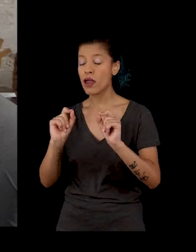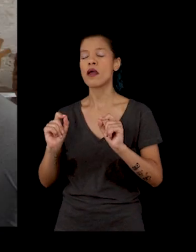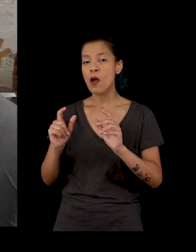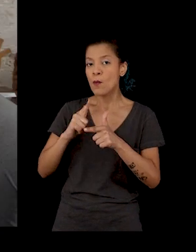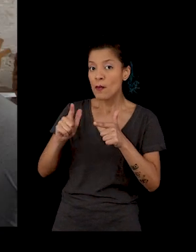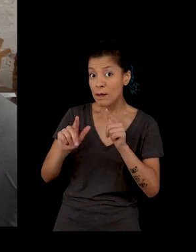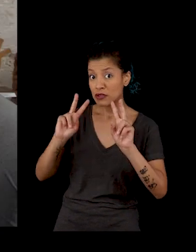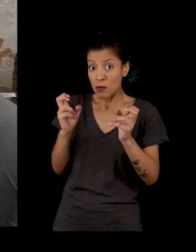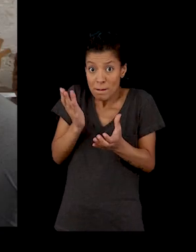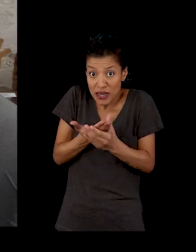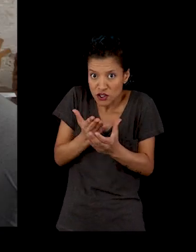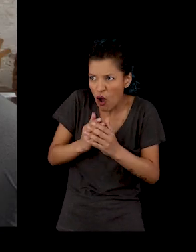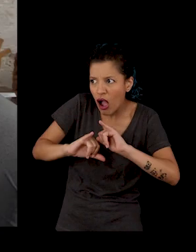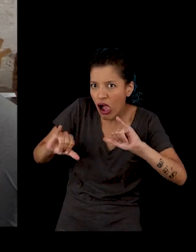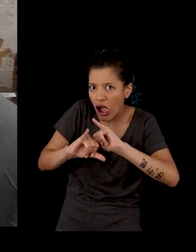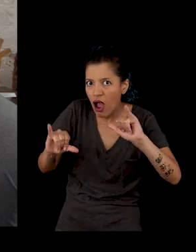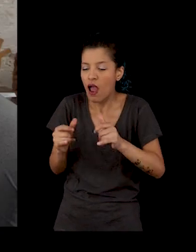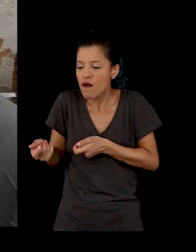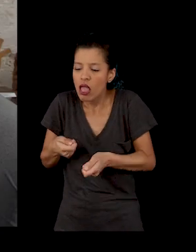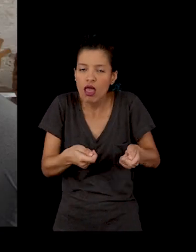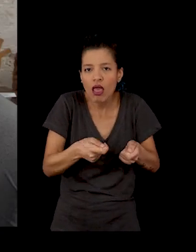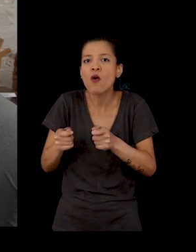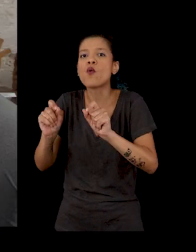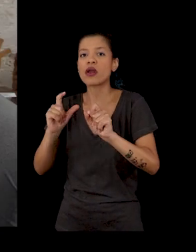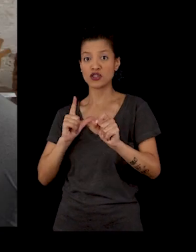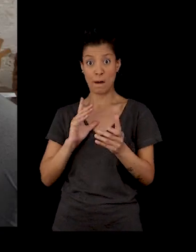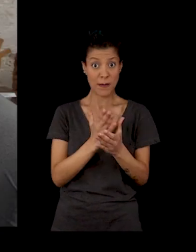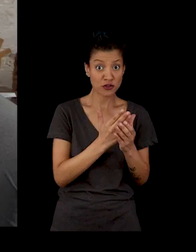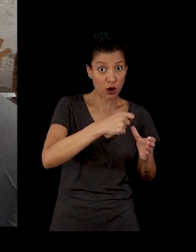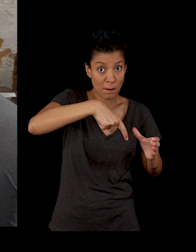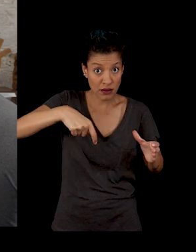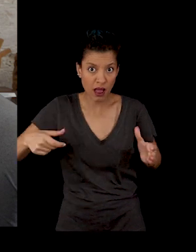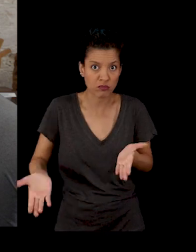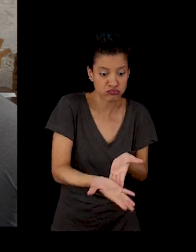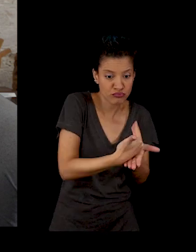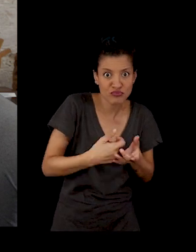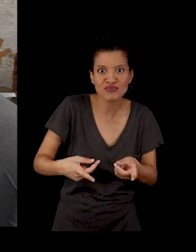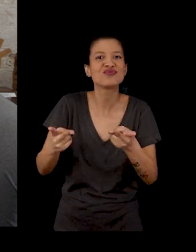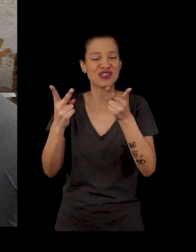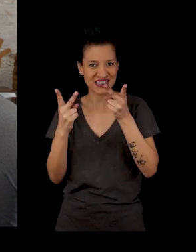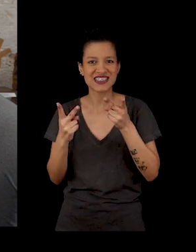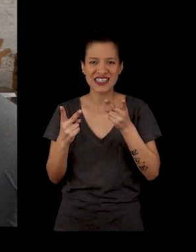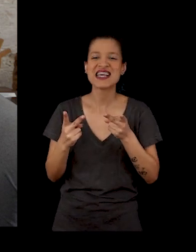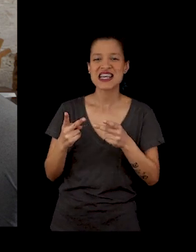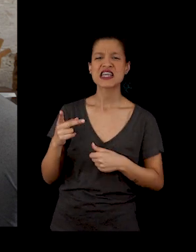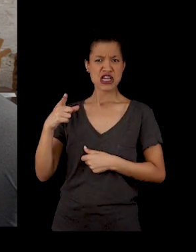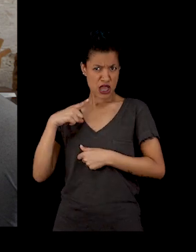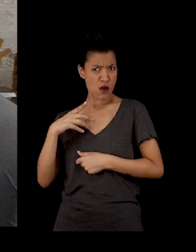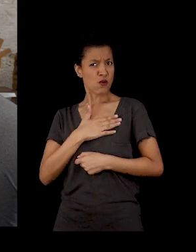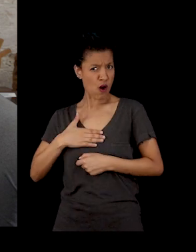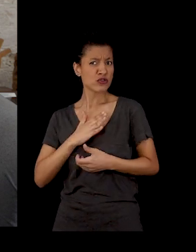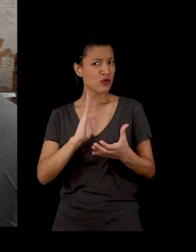naquele tempo, não sei quem era o presidente, que começou a financiar a produção de mandioca, plantio de mandioca.